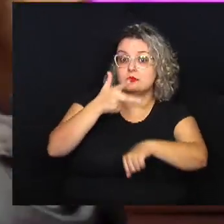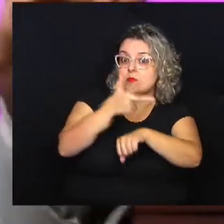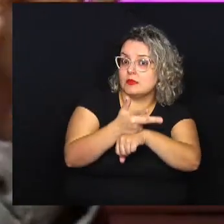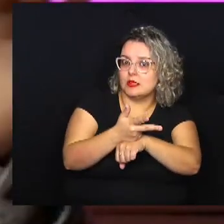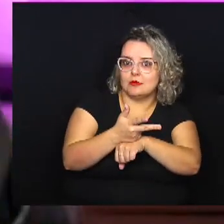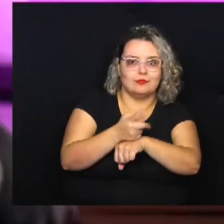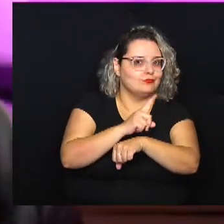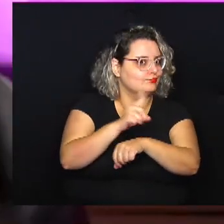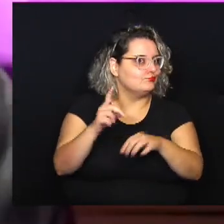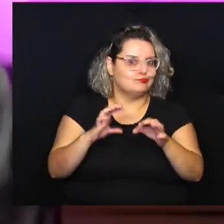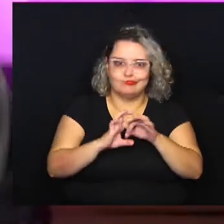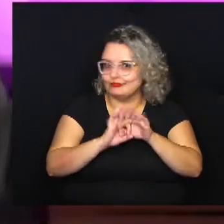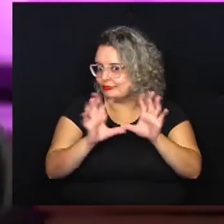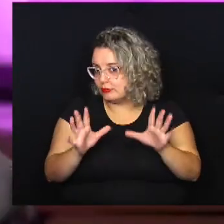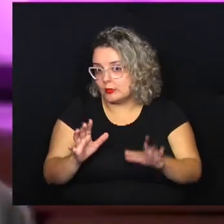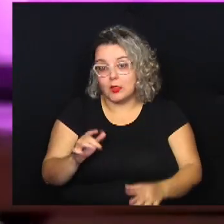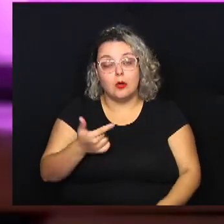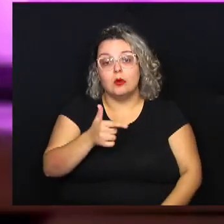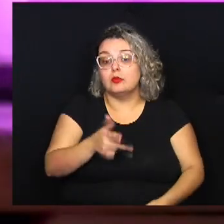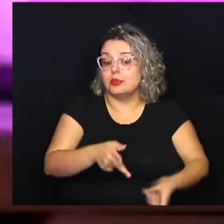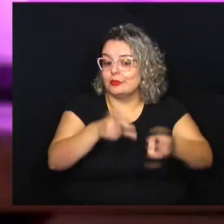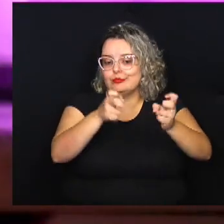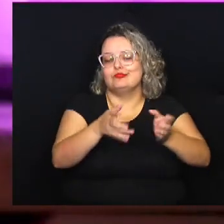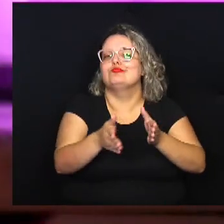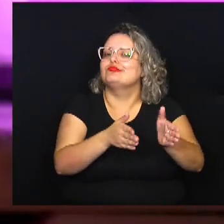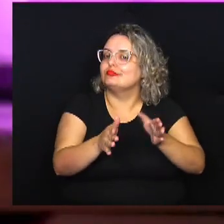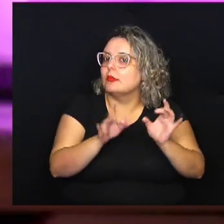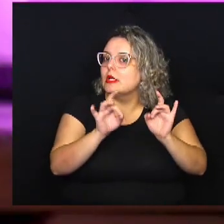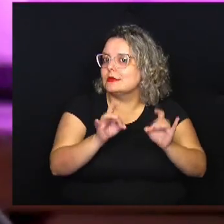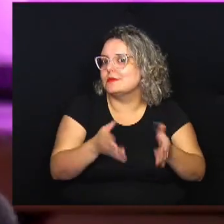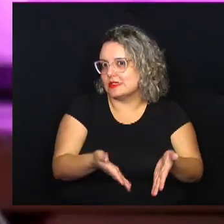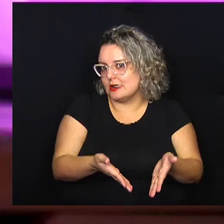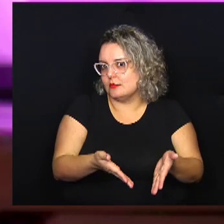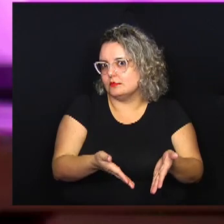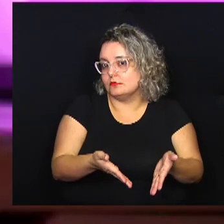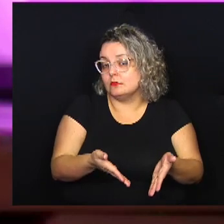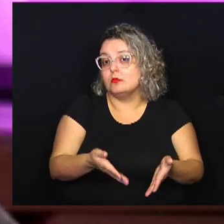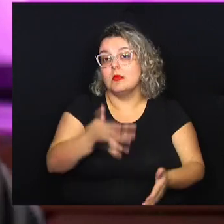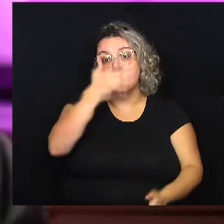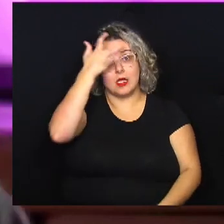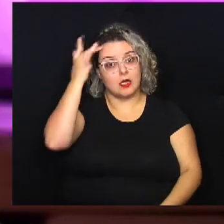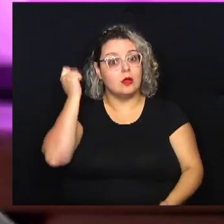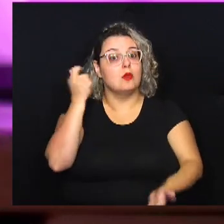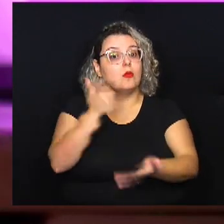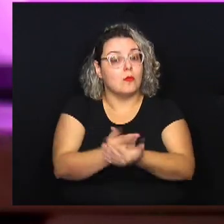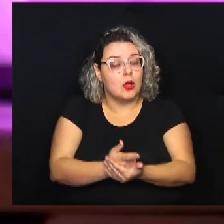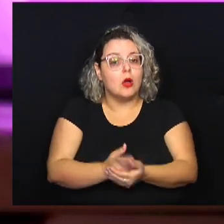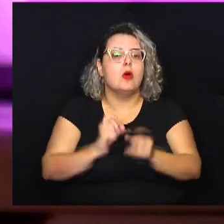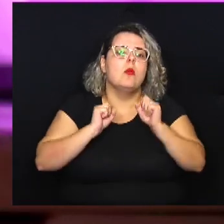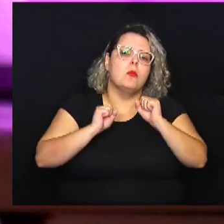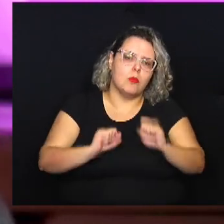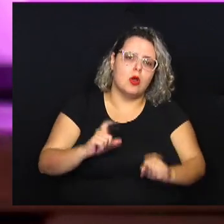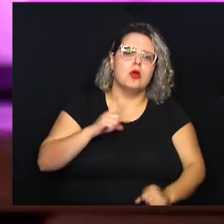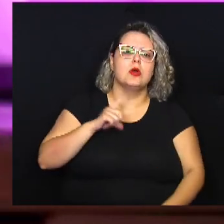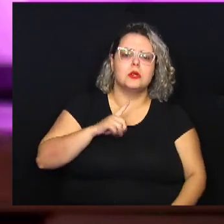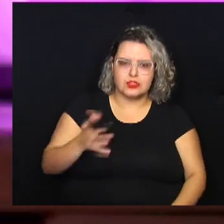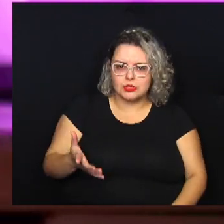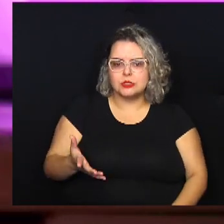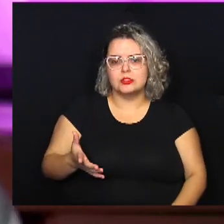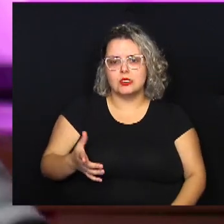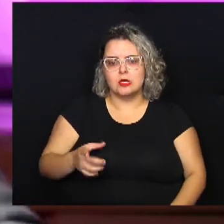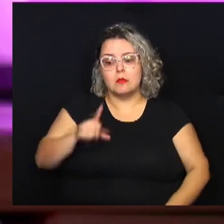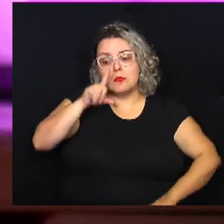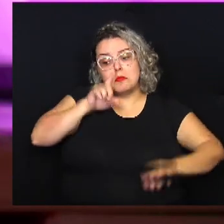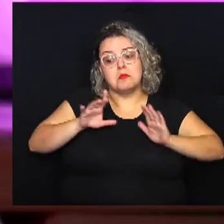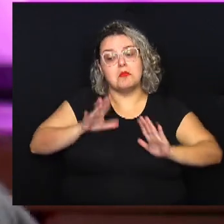estarem disponíveis ou não terem captado aquele momento específico. Mas o consumidor ele pode se precaver nesse tipo de situação, como,